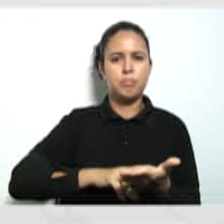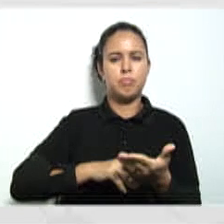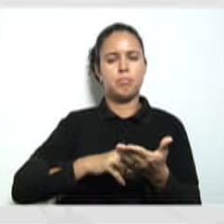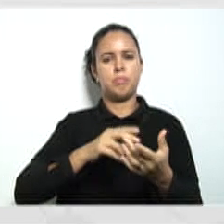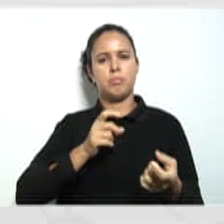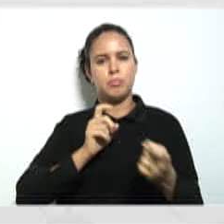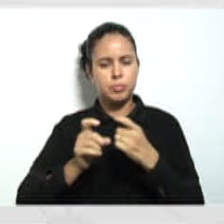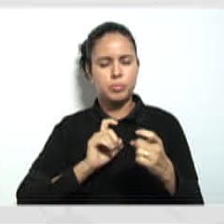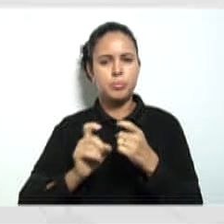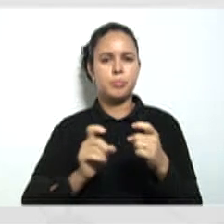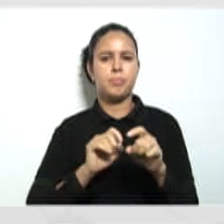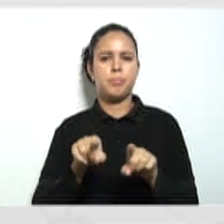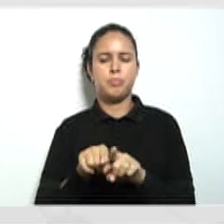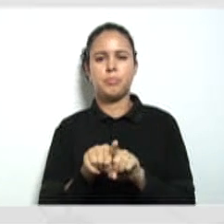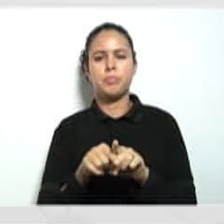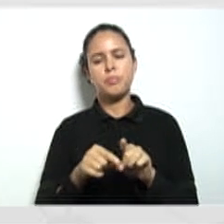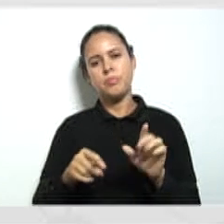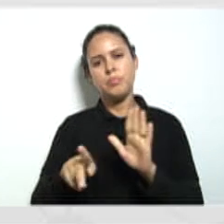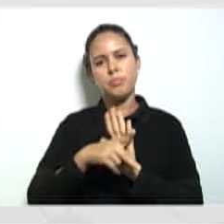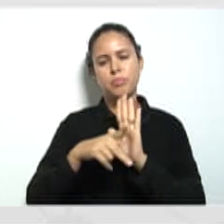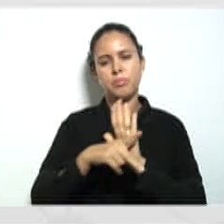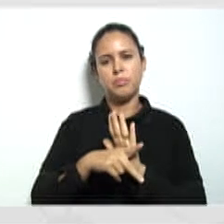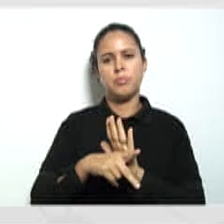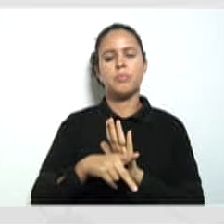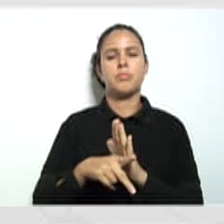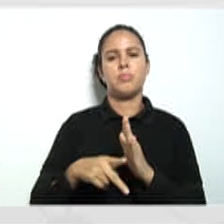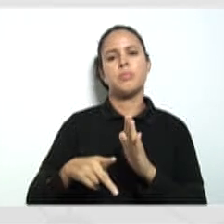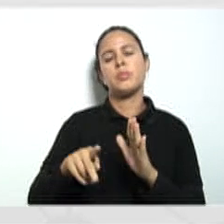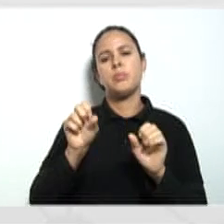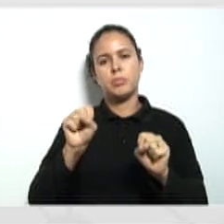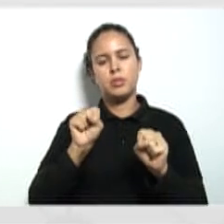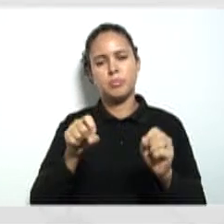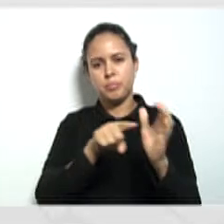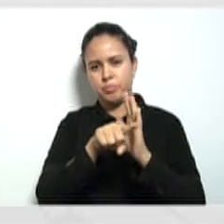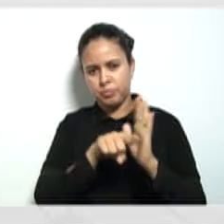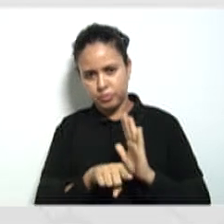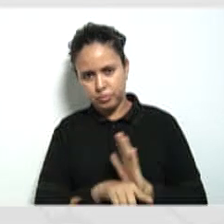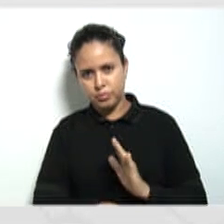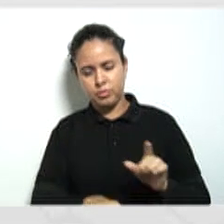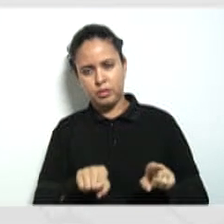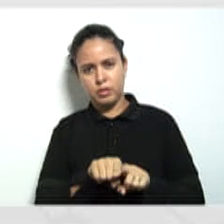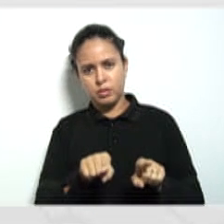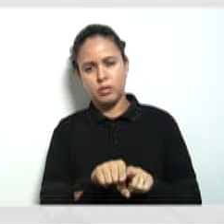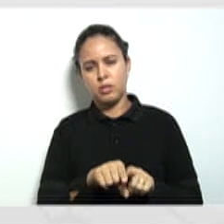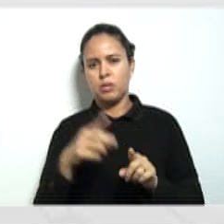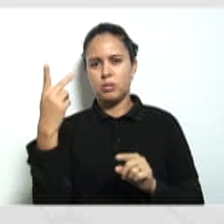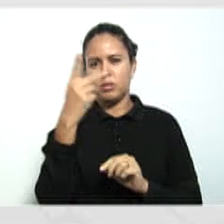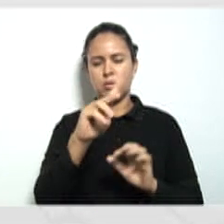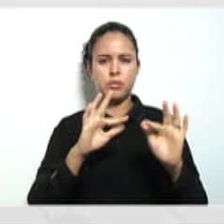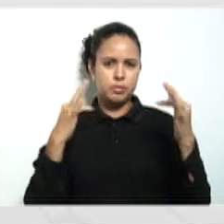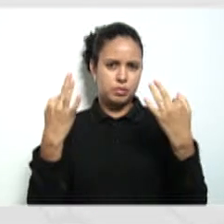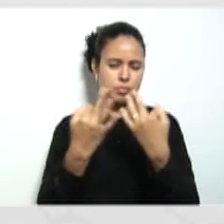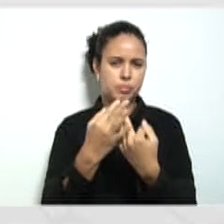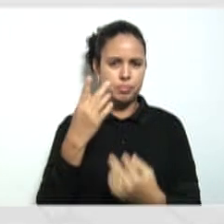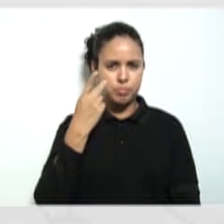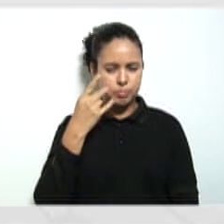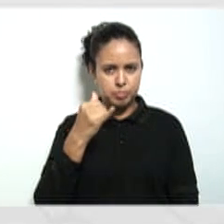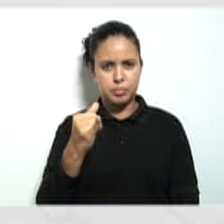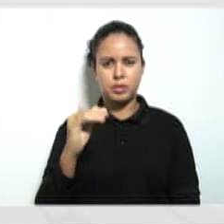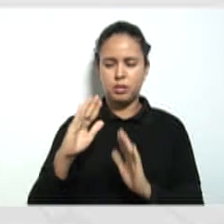discussão. Nós apresentamos algumas propostas de perguntas que vocês podem fazer, e essas perguntas podem ser feitas para os seus pais, para os seus vizinhos,